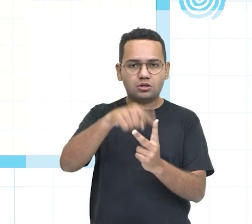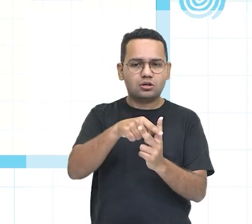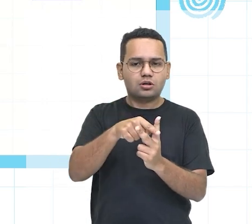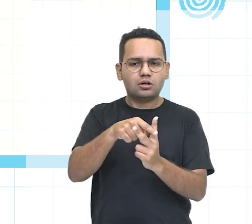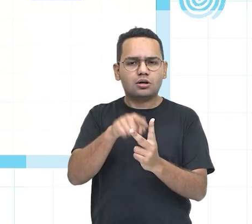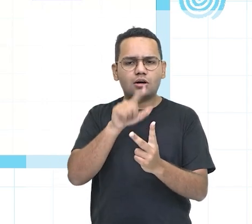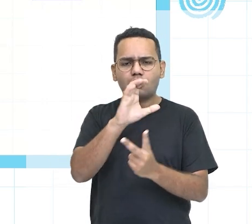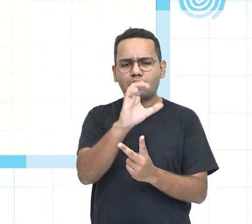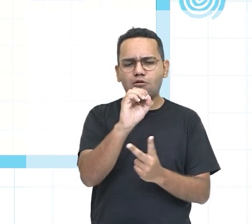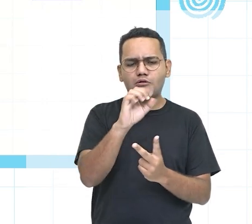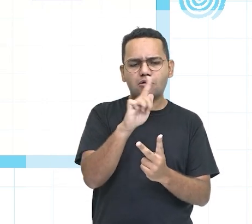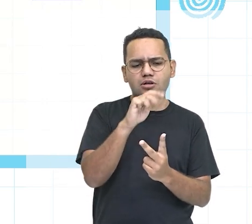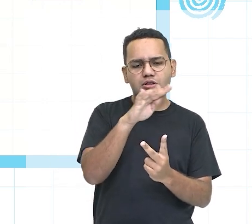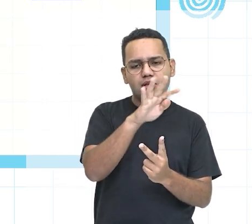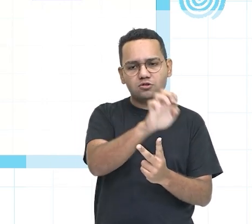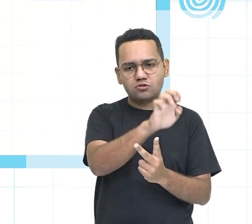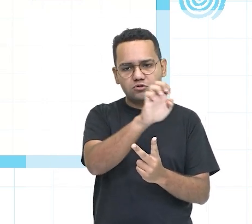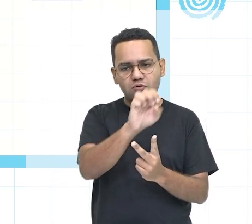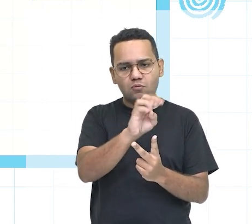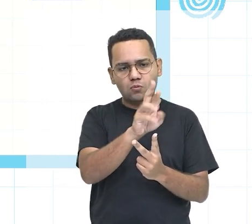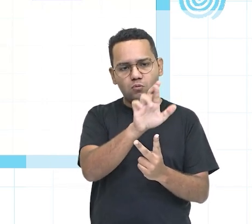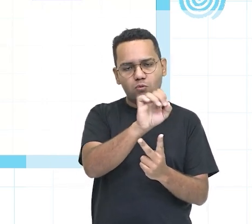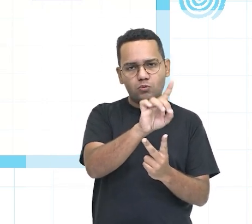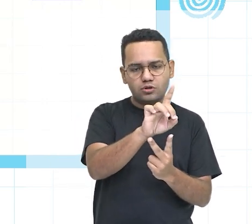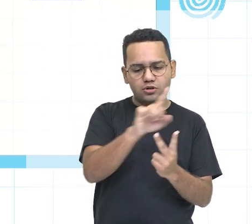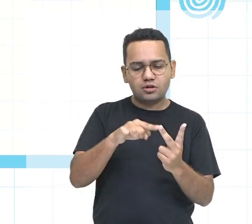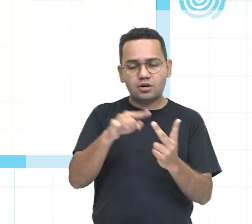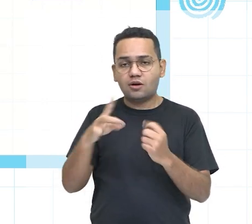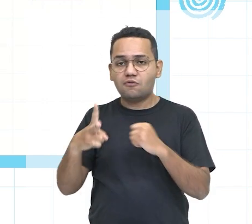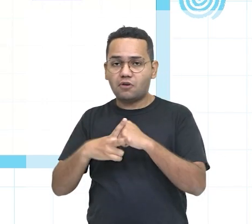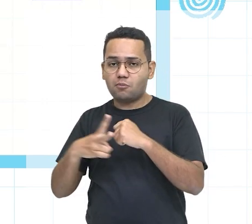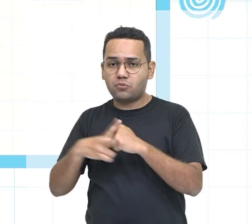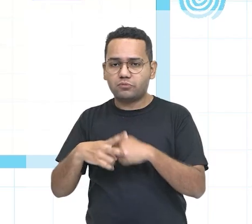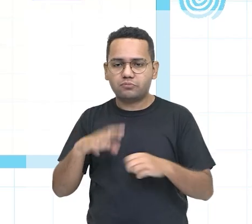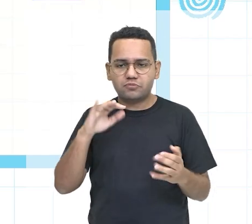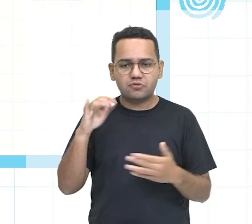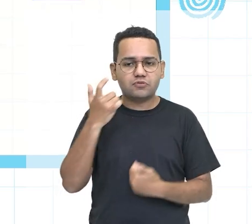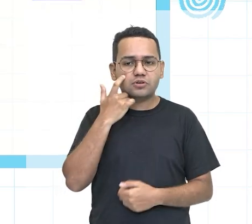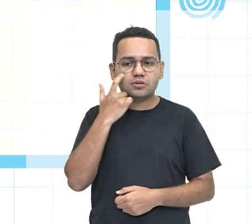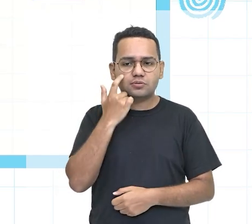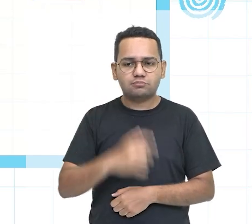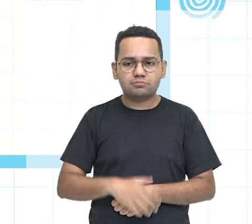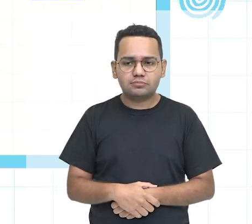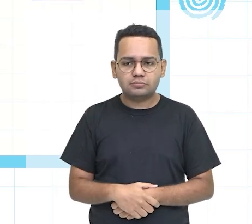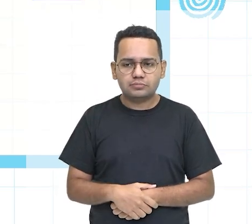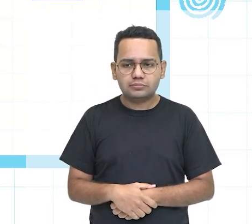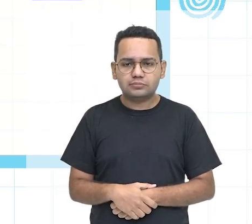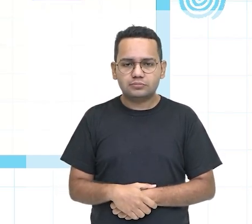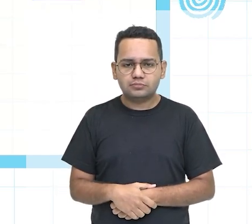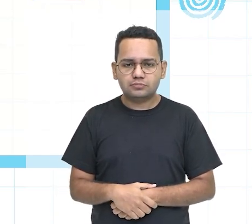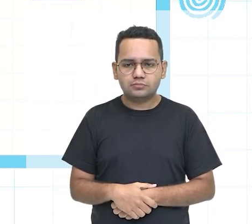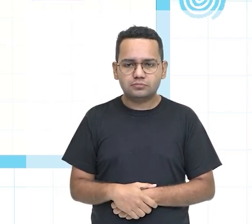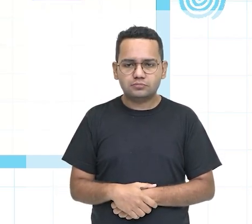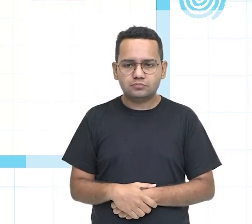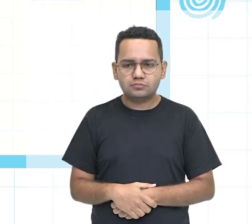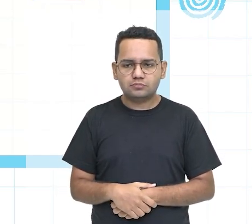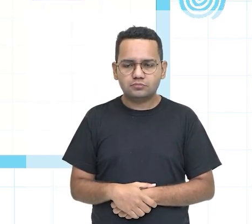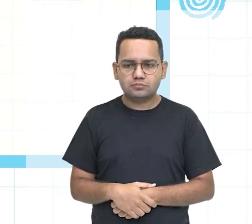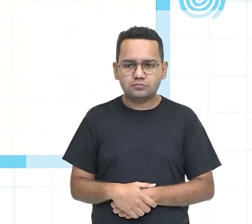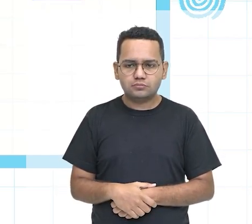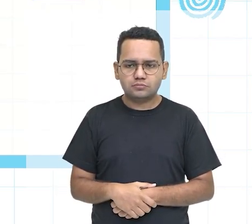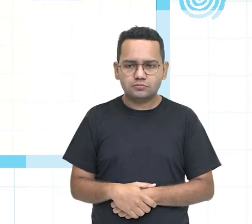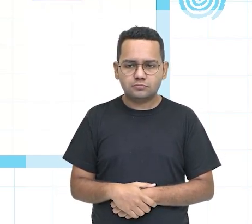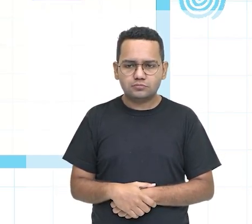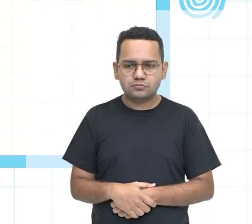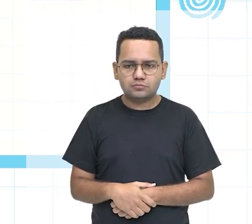O que vocês acham? Vamos ver cada uma dessas palavras aí junto comigo. Vamos lá. Então, vamos ver aqui a palavra expansion. Onde ela